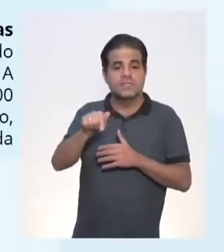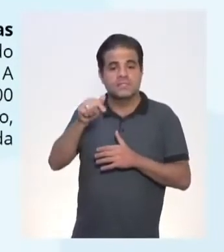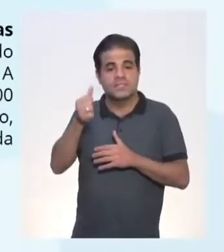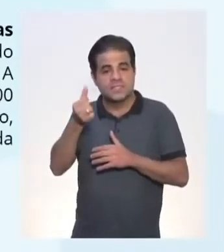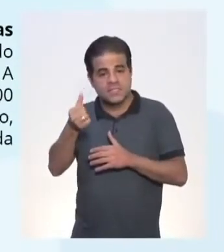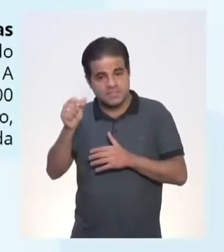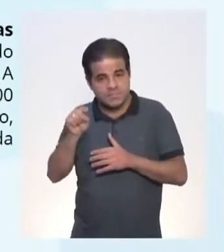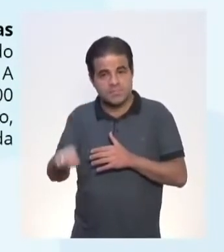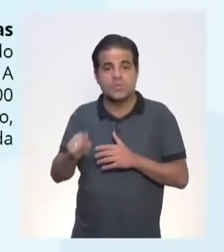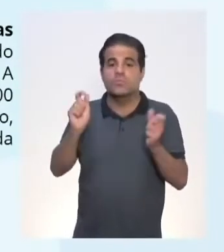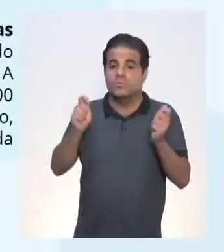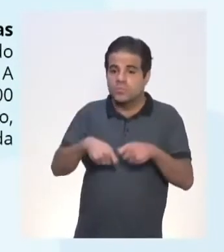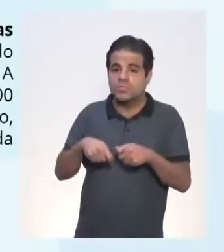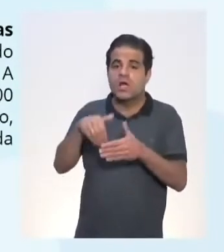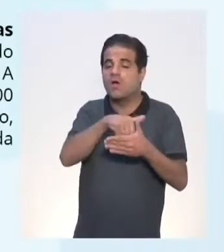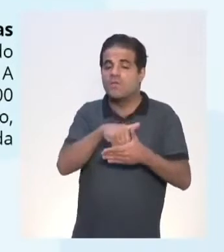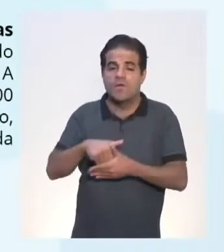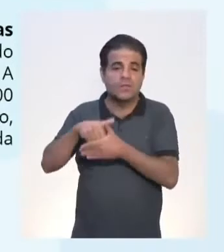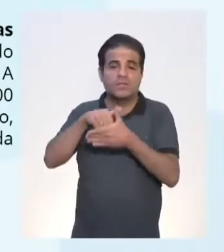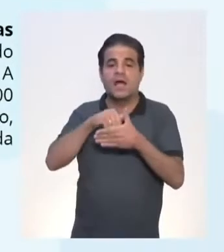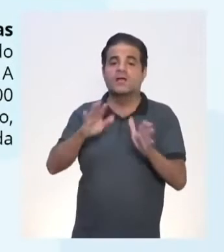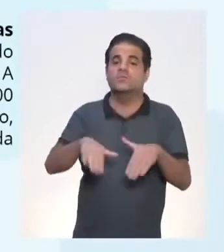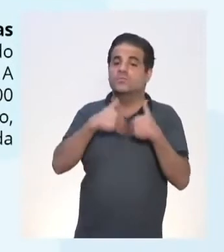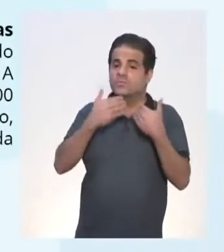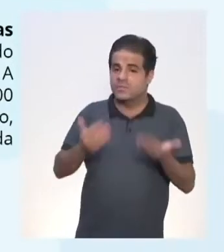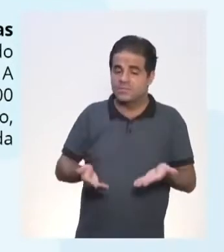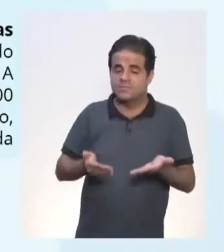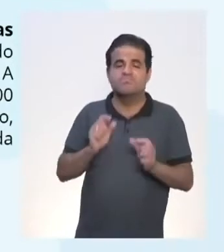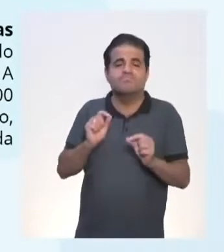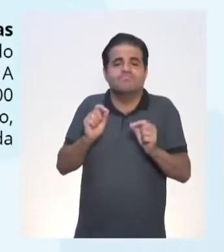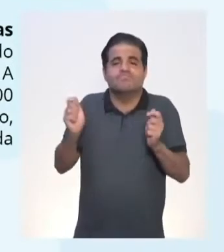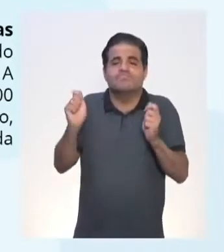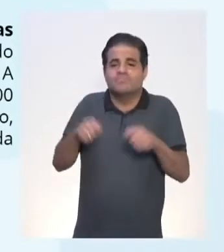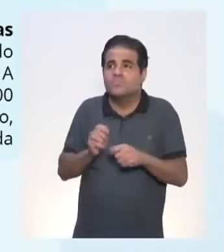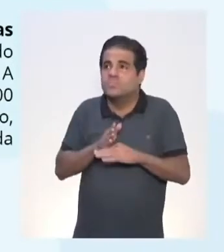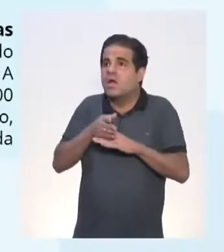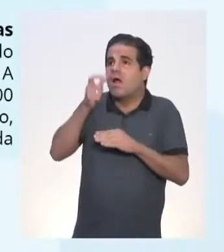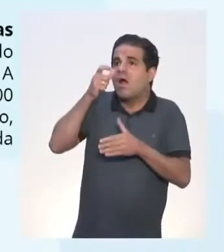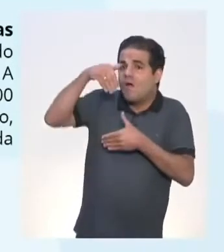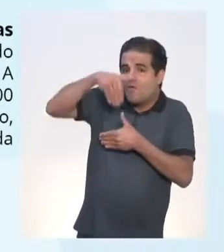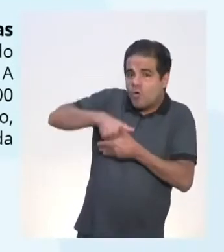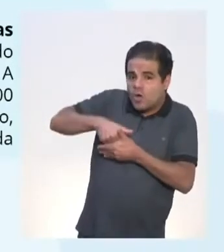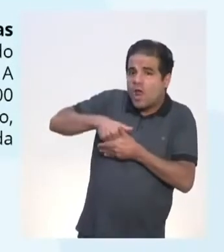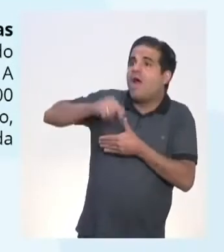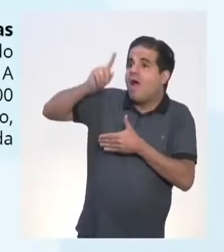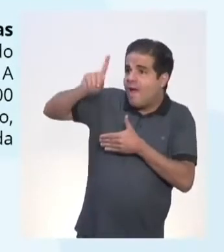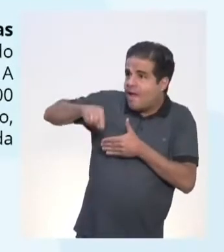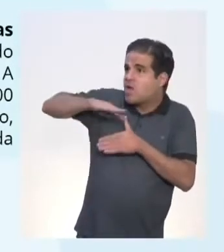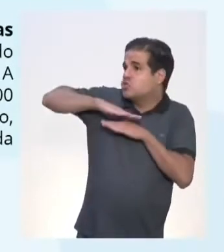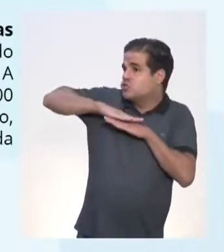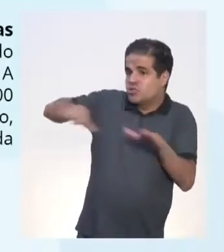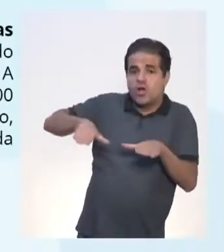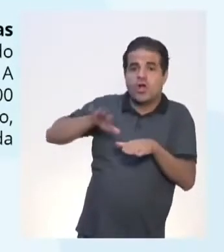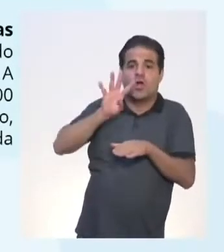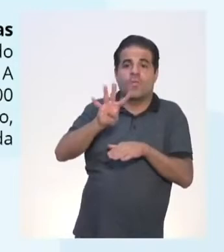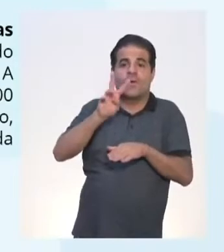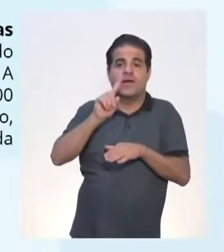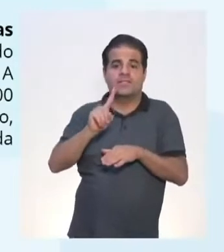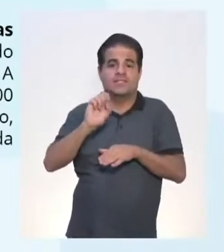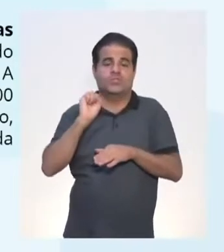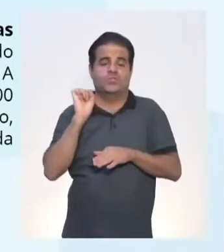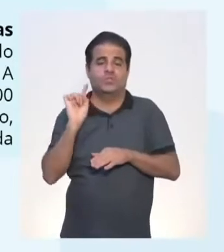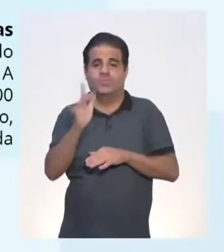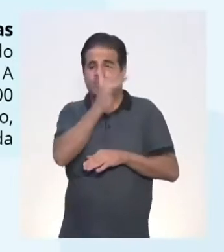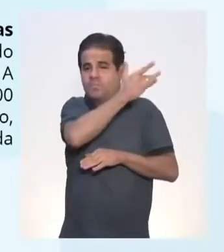1.766.000 poderiam votar. No entanto, quem compareceu às urnas eram somente